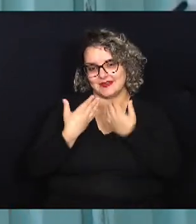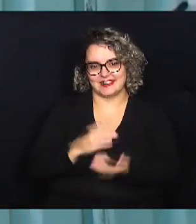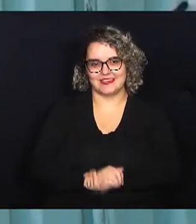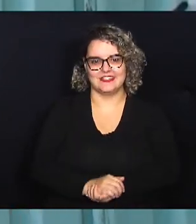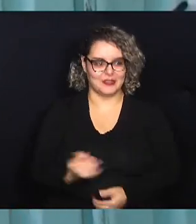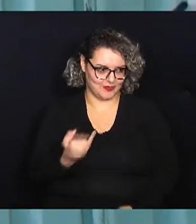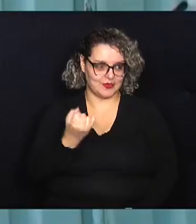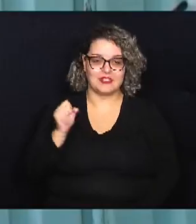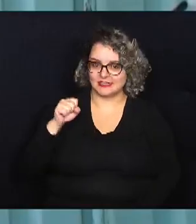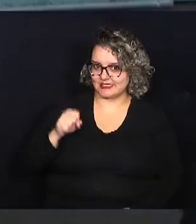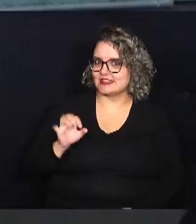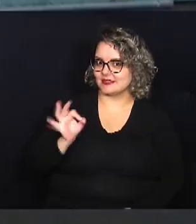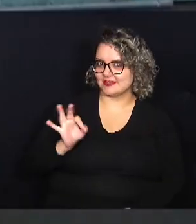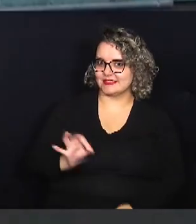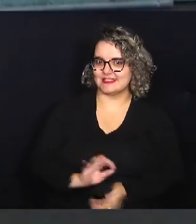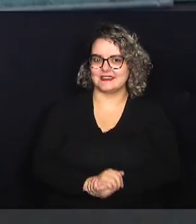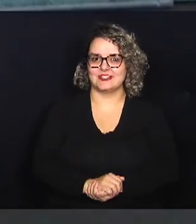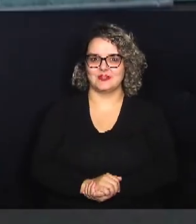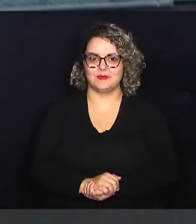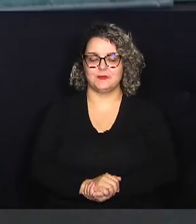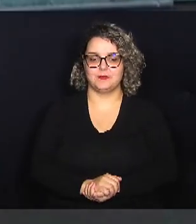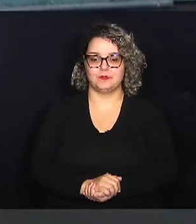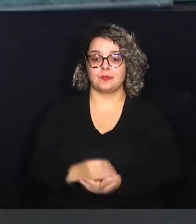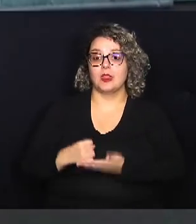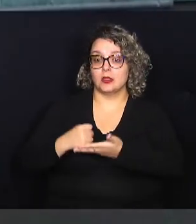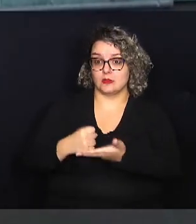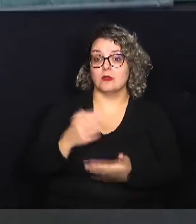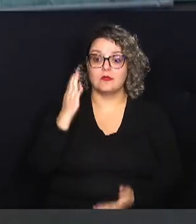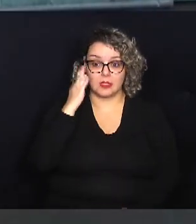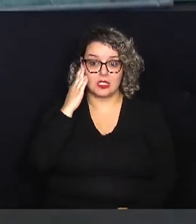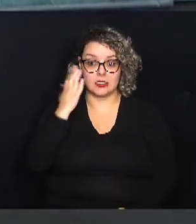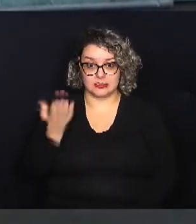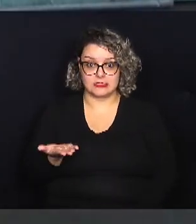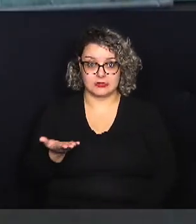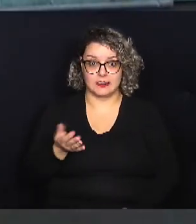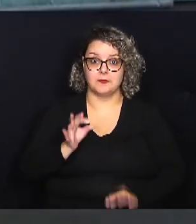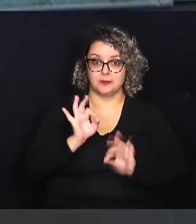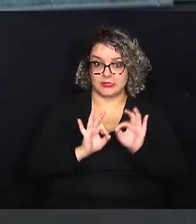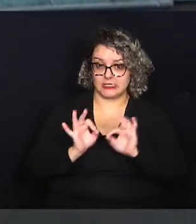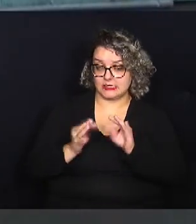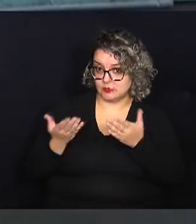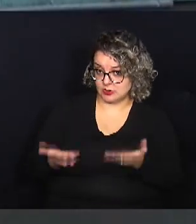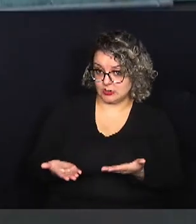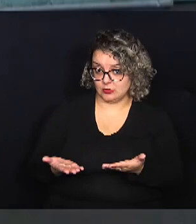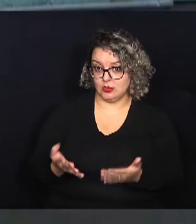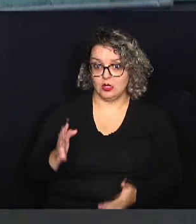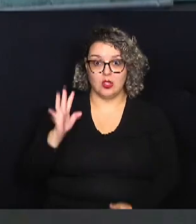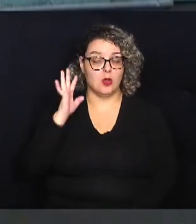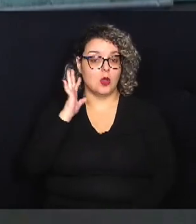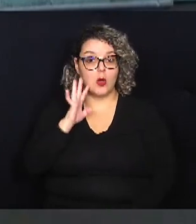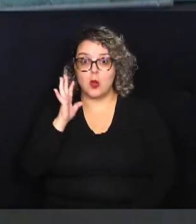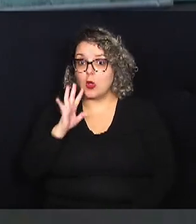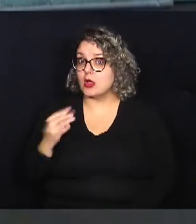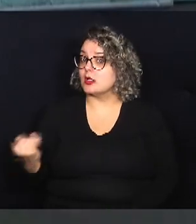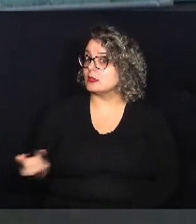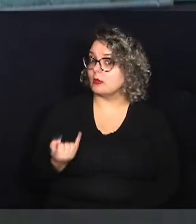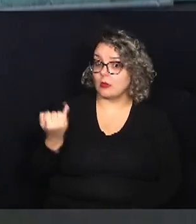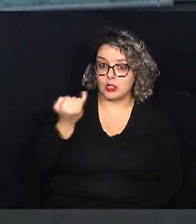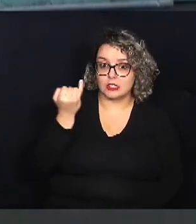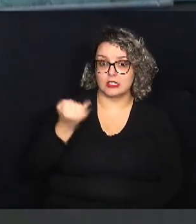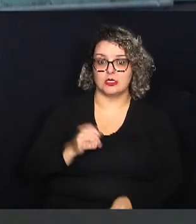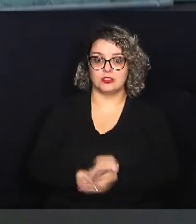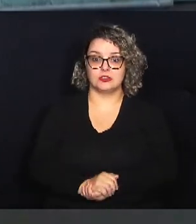Importante. Sim, com certeza. Eu trouxe porque eu fiquei sabendo desse projeto, que achei muito importante, e